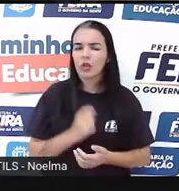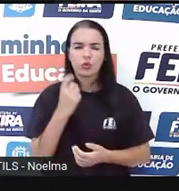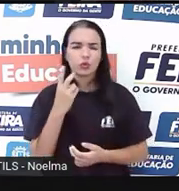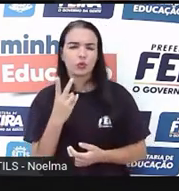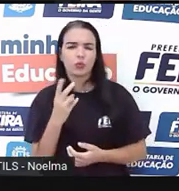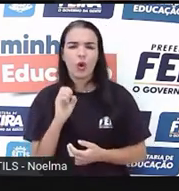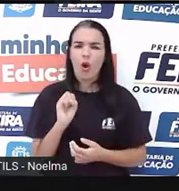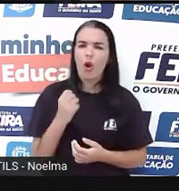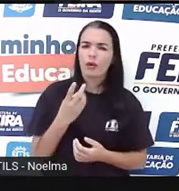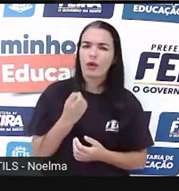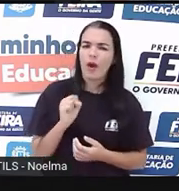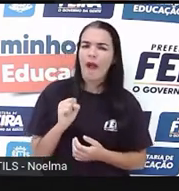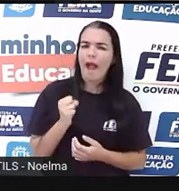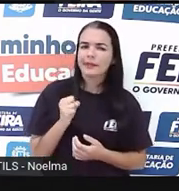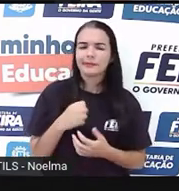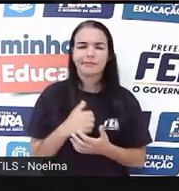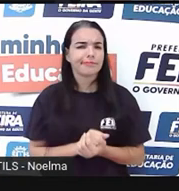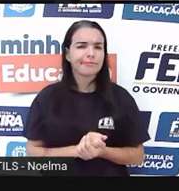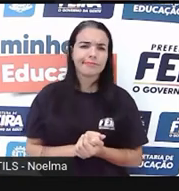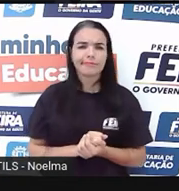number five? Number